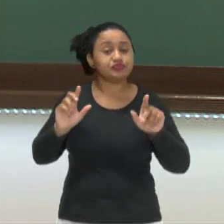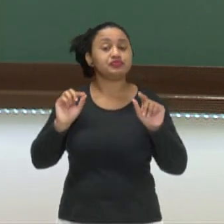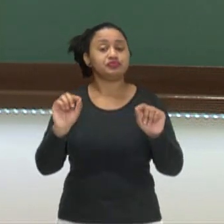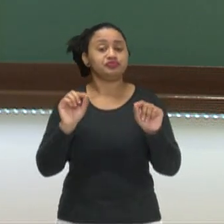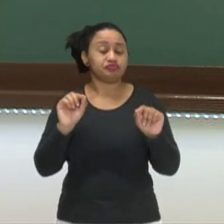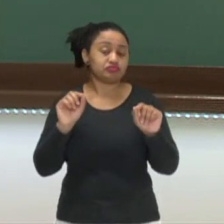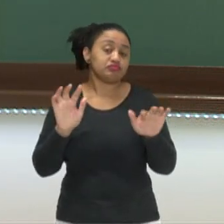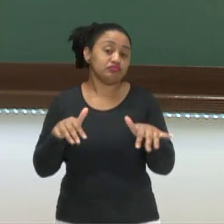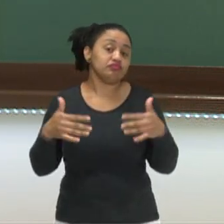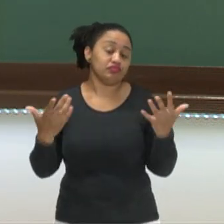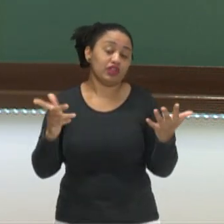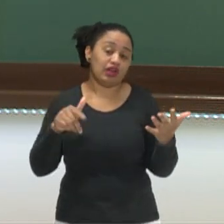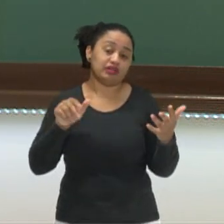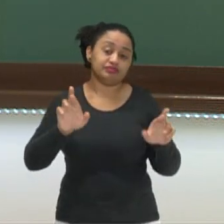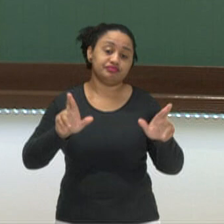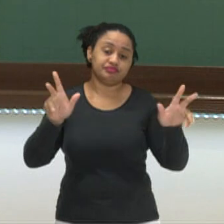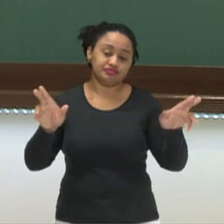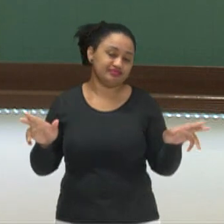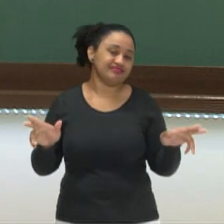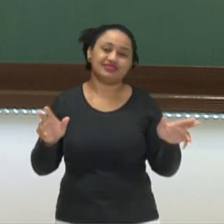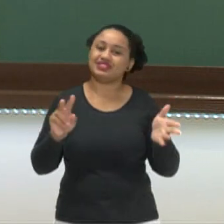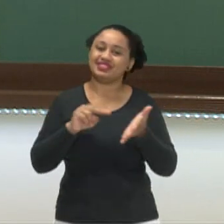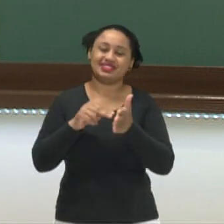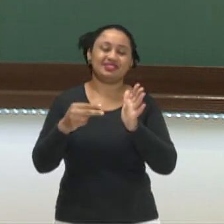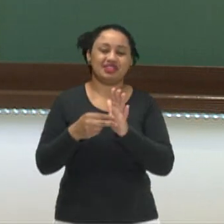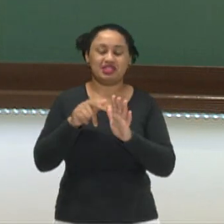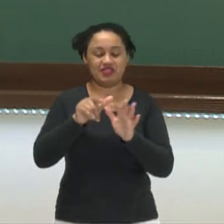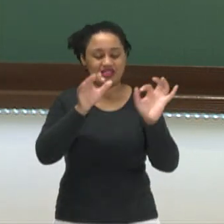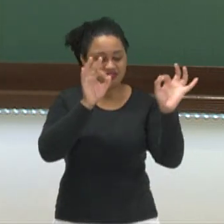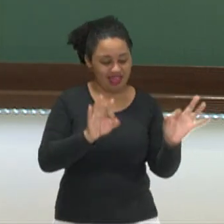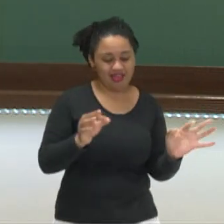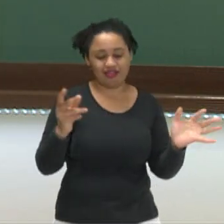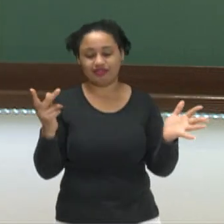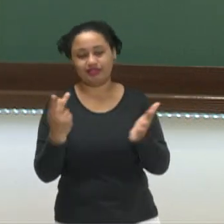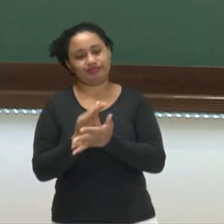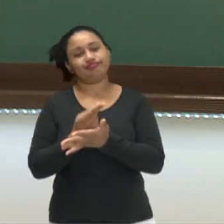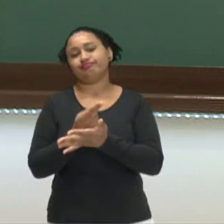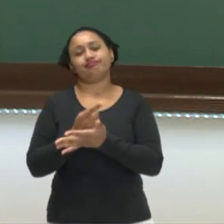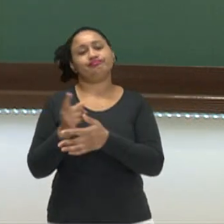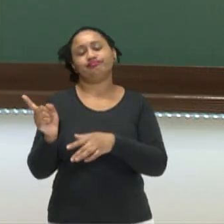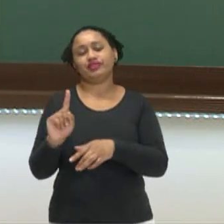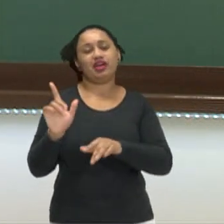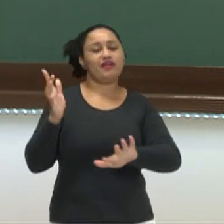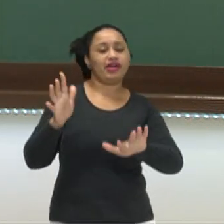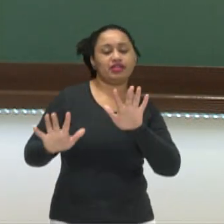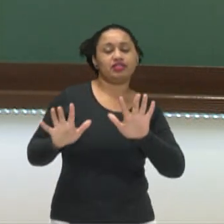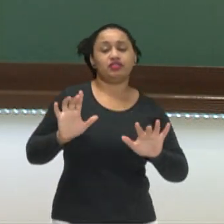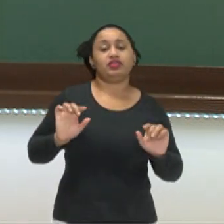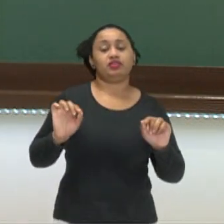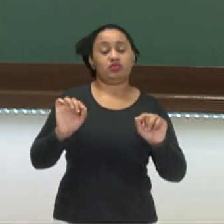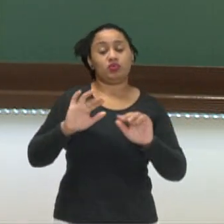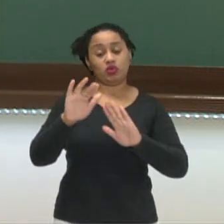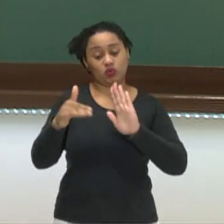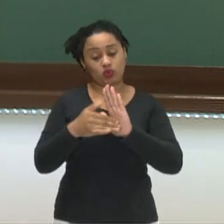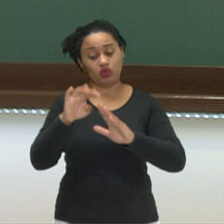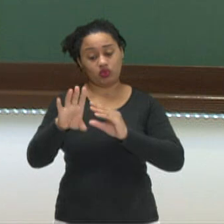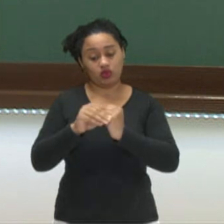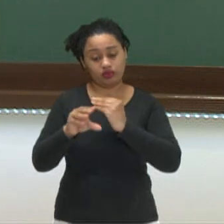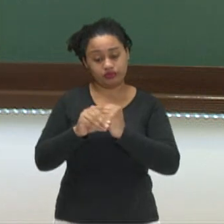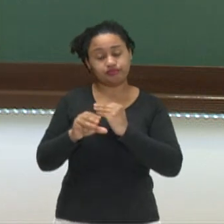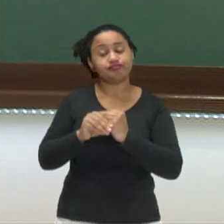Que, mesmo sendo diferentes, não quer dizer que uma está mais certa ou mais errada. Às vezes, aquilo tudo se